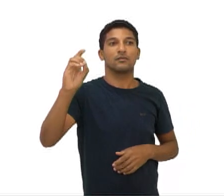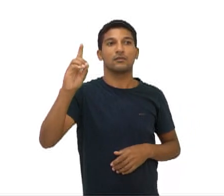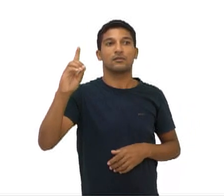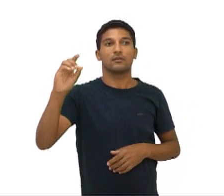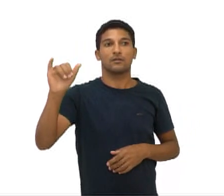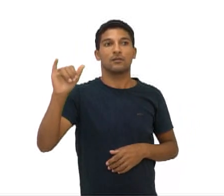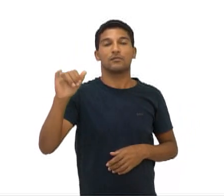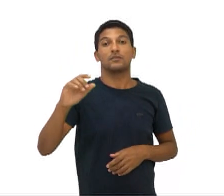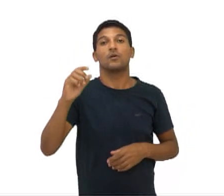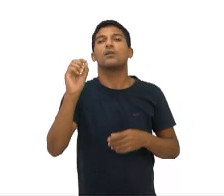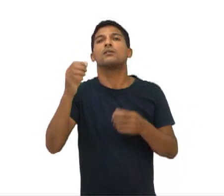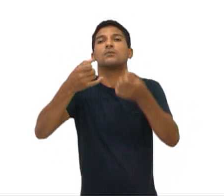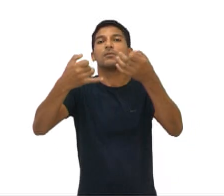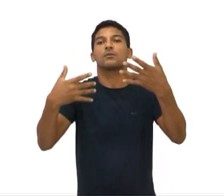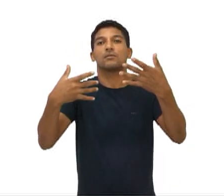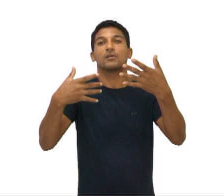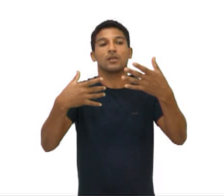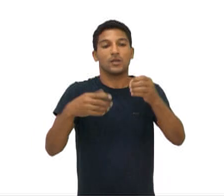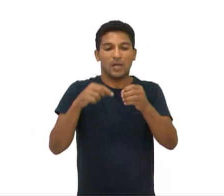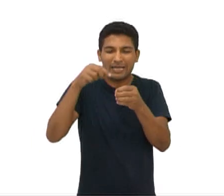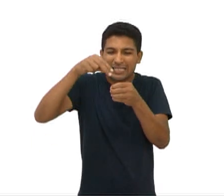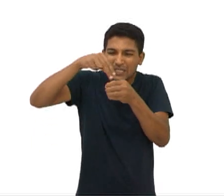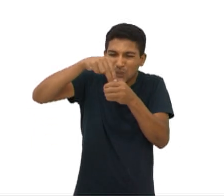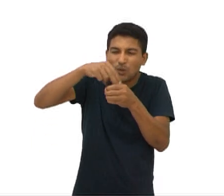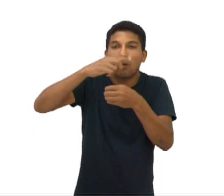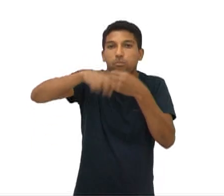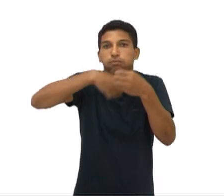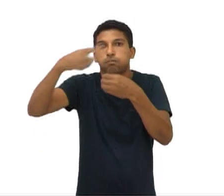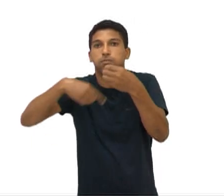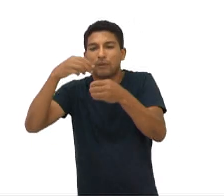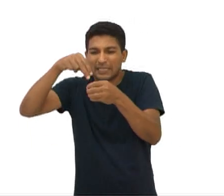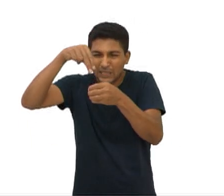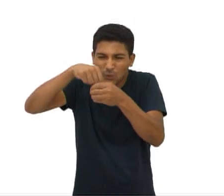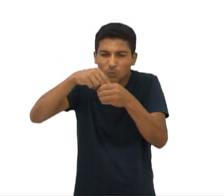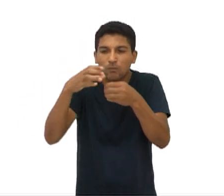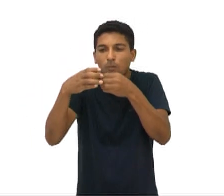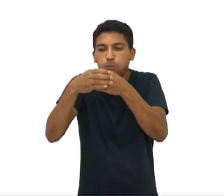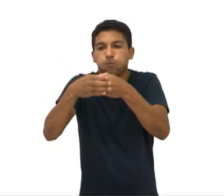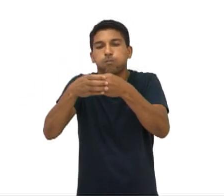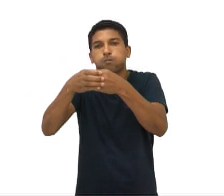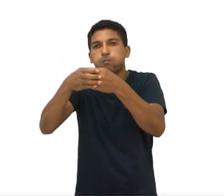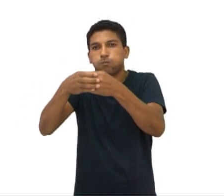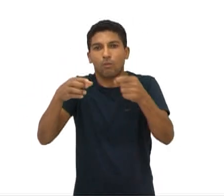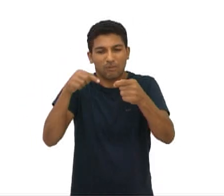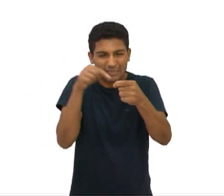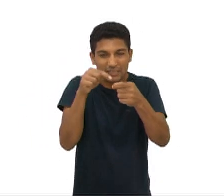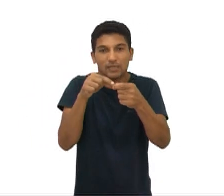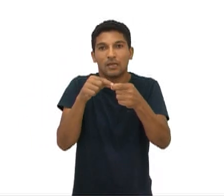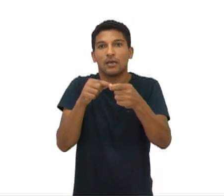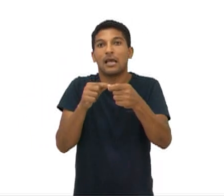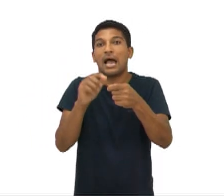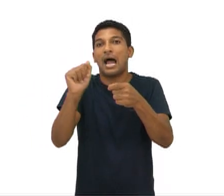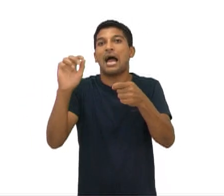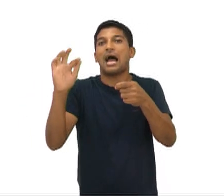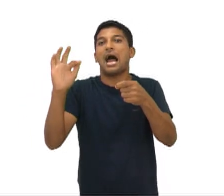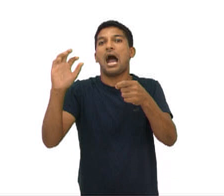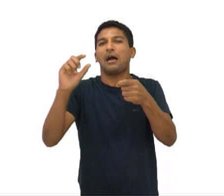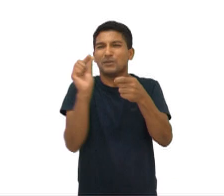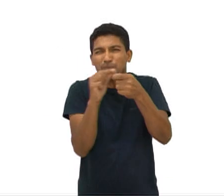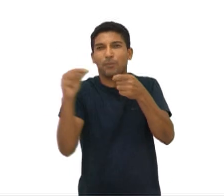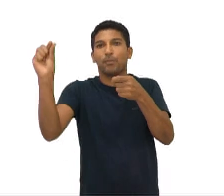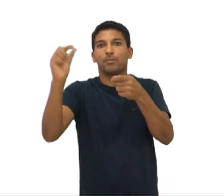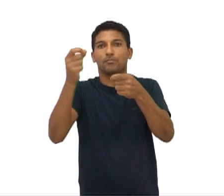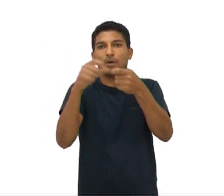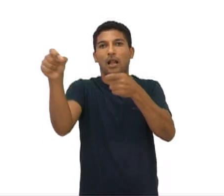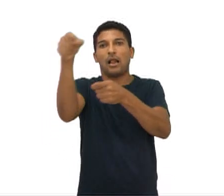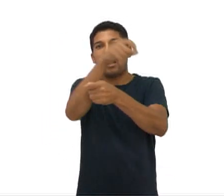núcleo emite uma partícula alfa, o seu número atômico diminui de suas unidades, então ela diminui 2 unidades do